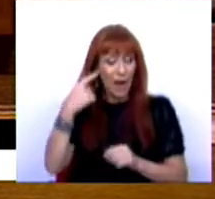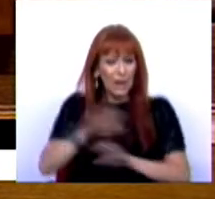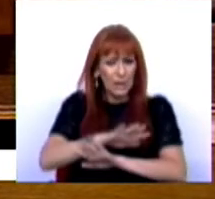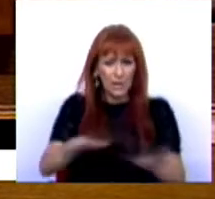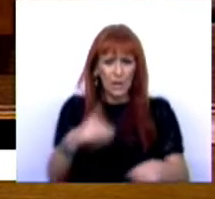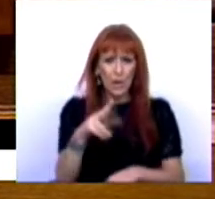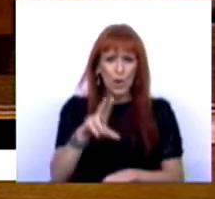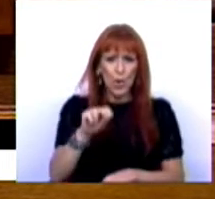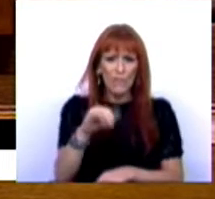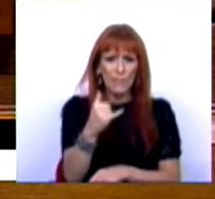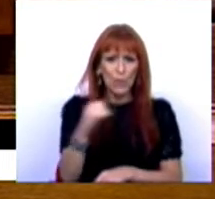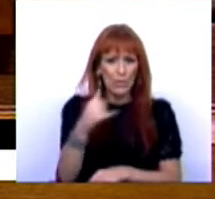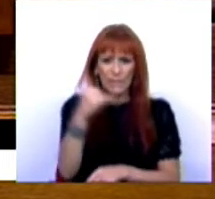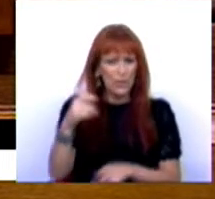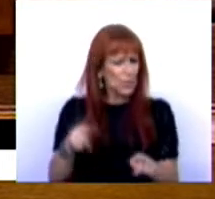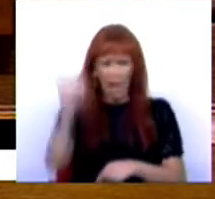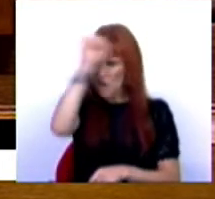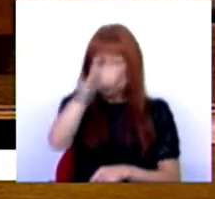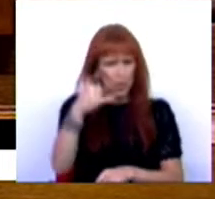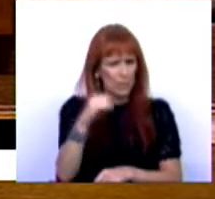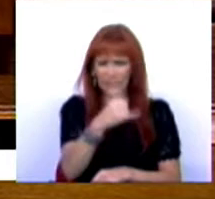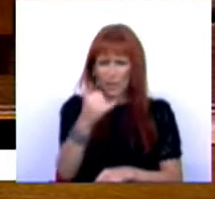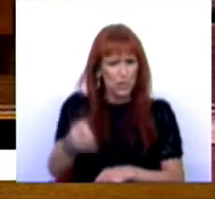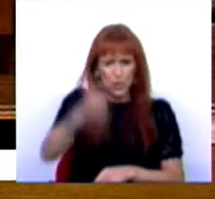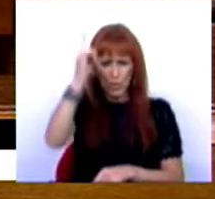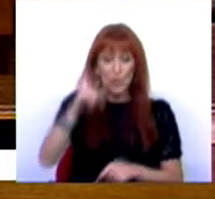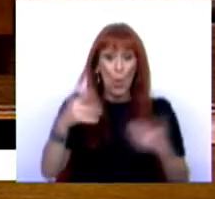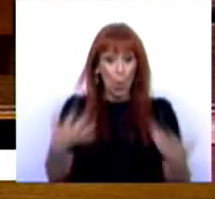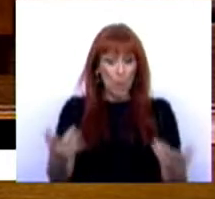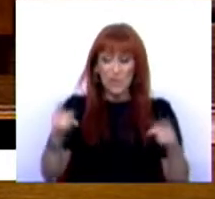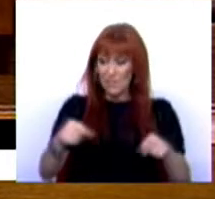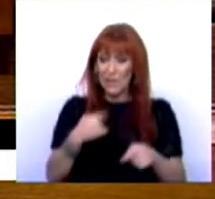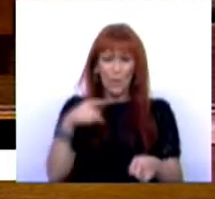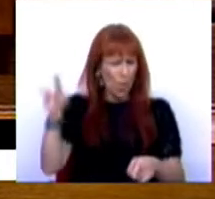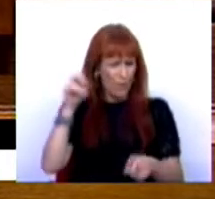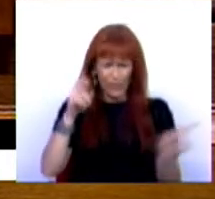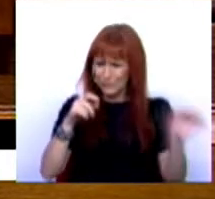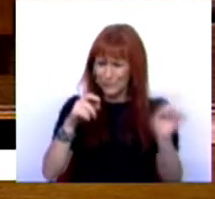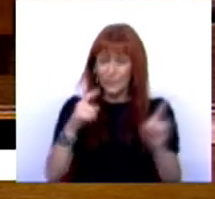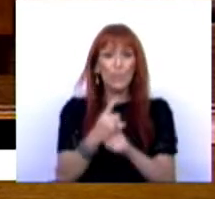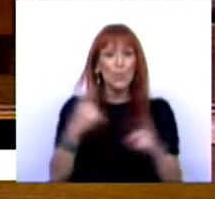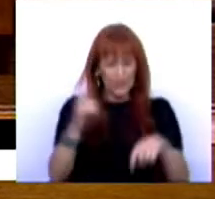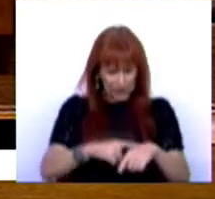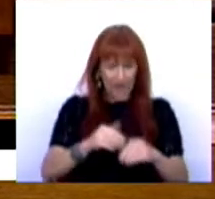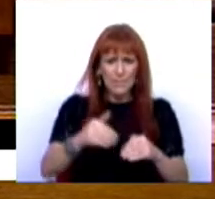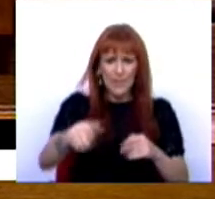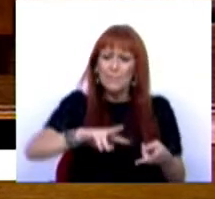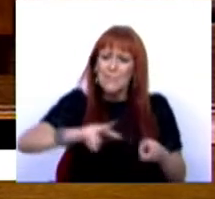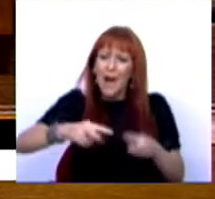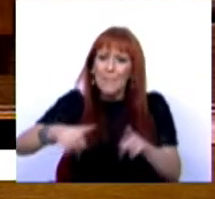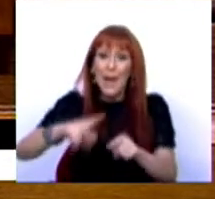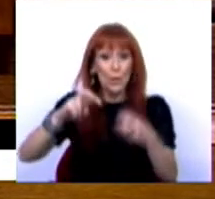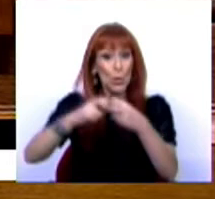novembro de 2022 e não em janeiro de 2022, como hoje também já se ouviu, porque haverá tempo de corrigir